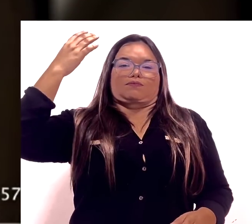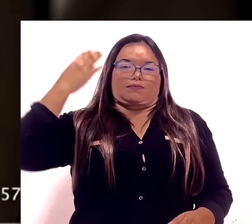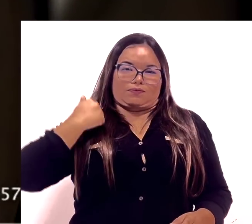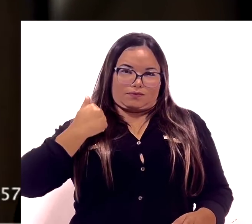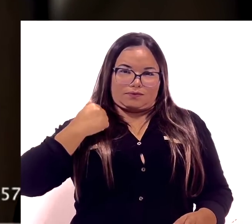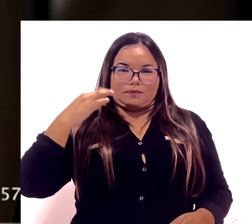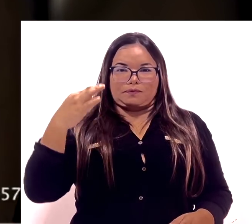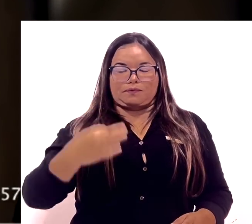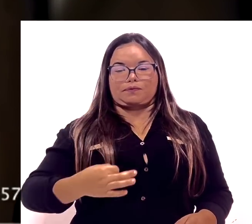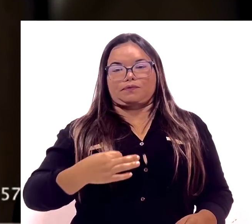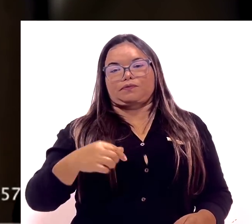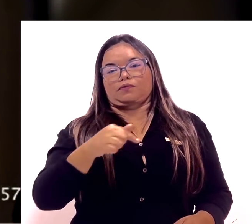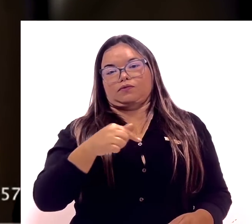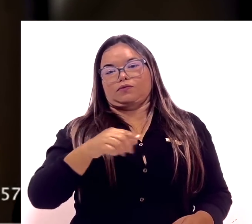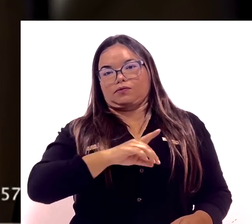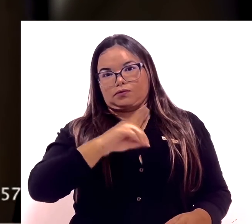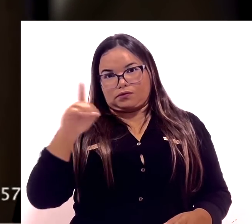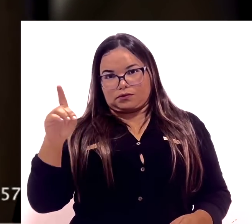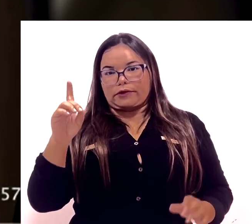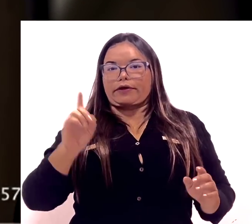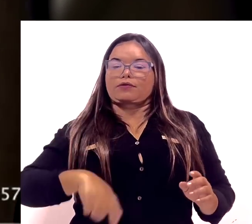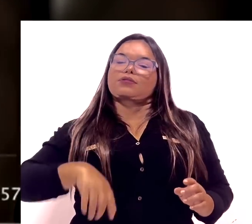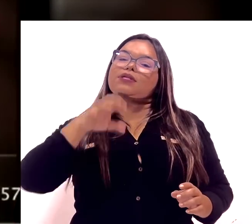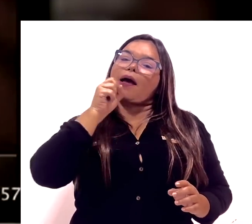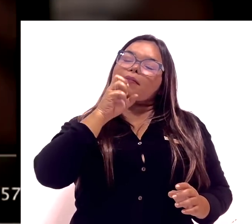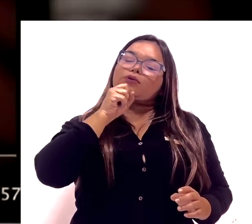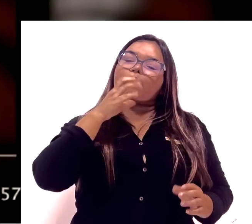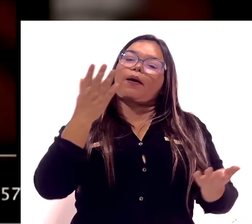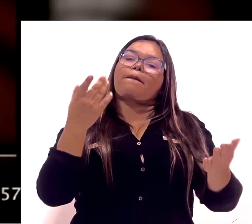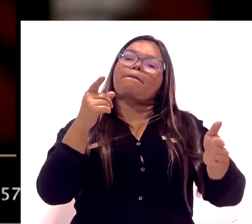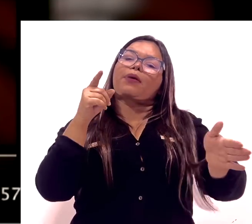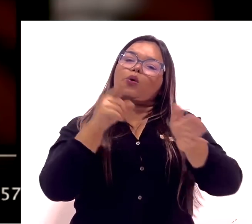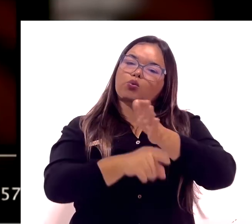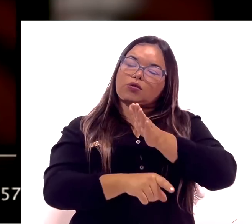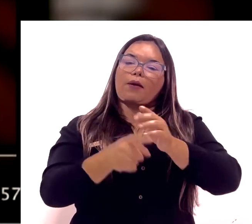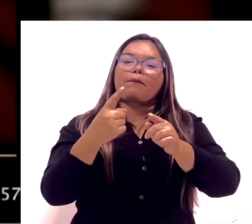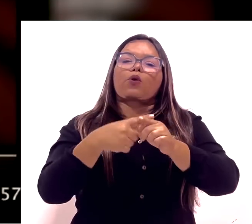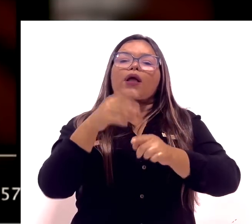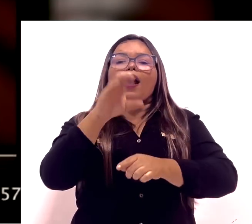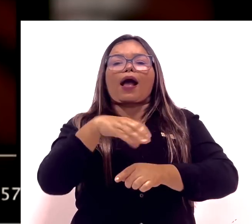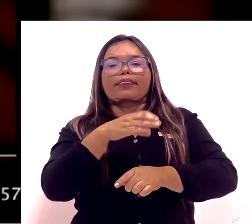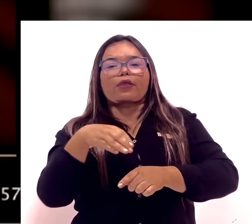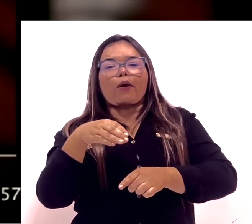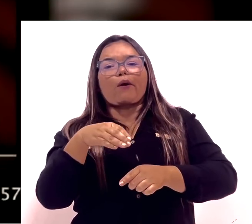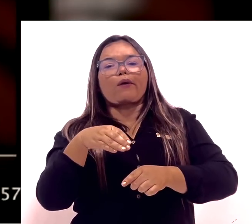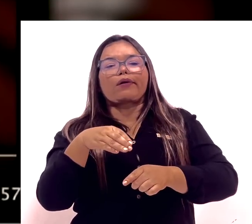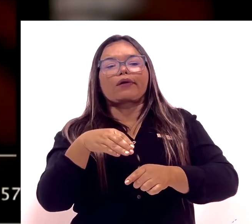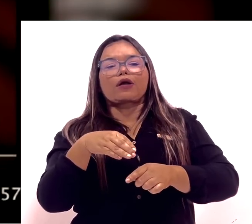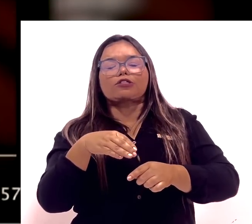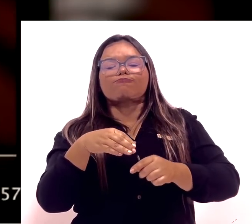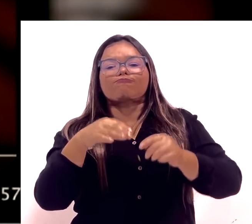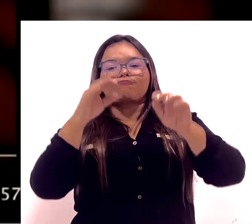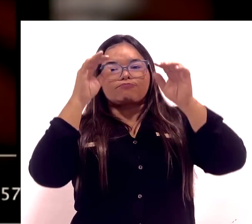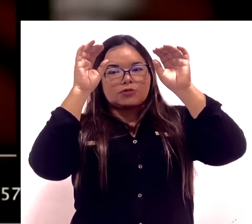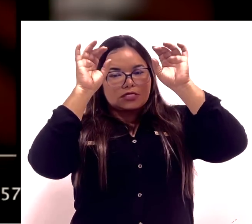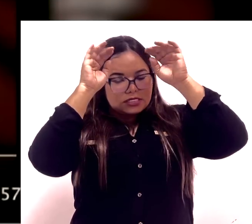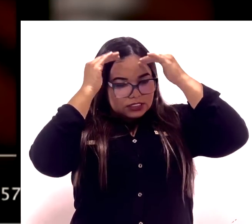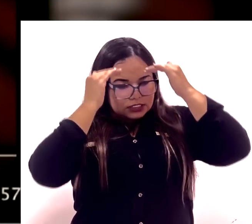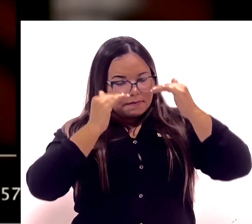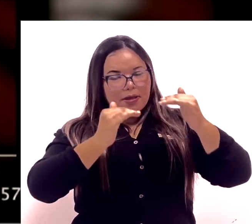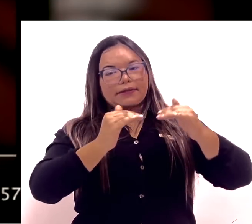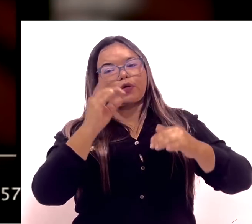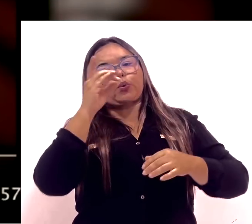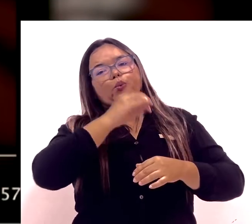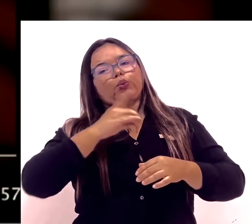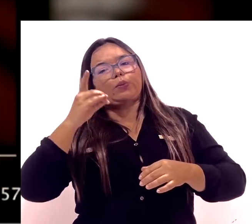sabem. Pergunta: por que nós observamos o domingo em vez do sábado? Resposta: nós observamos o domingo em vez do sábado